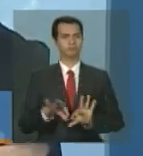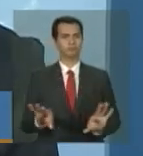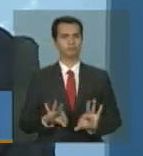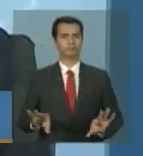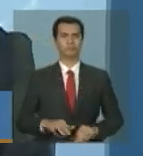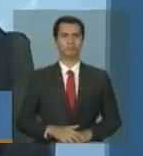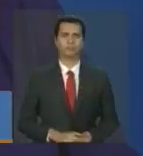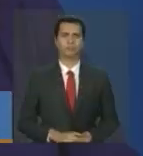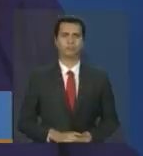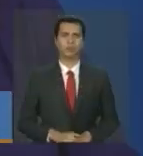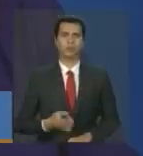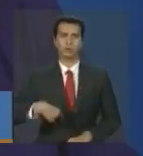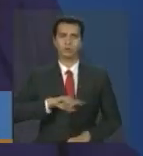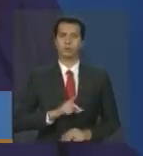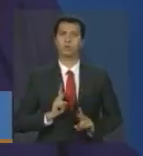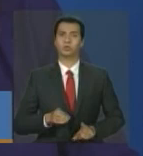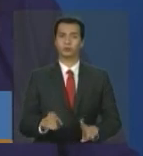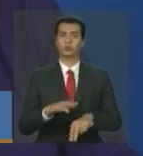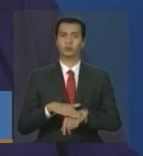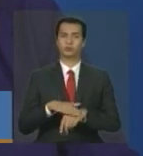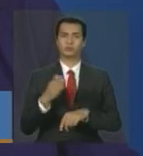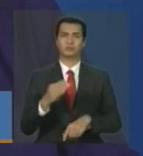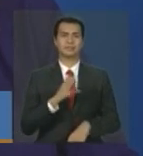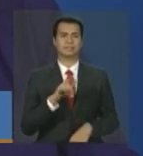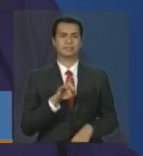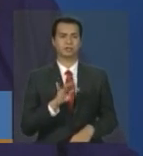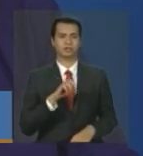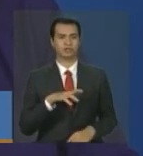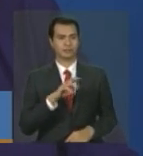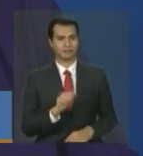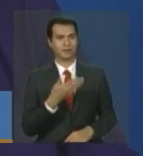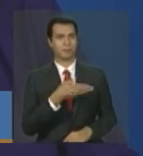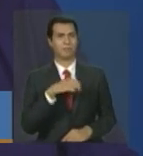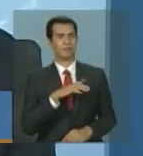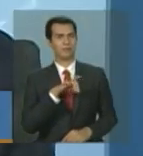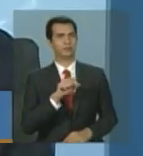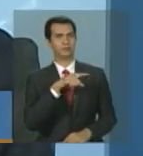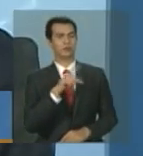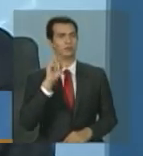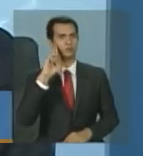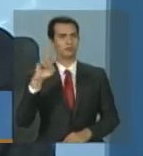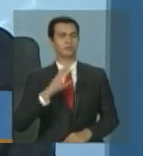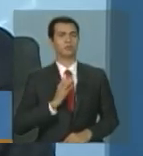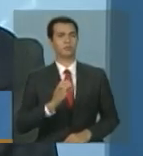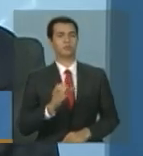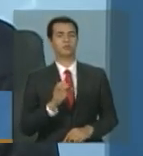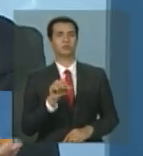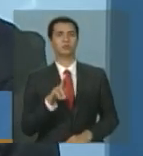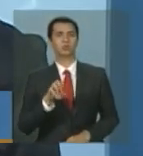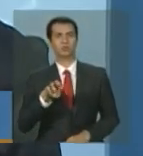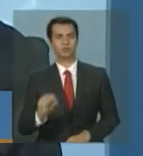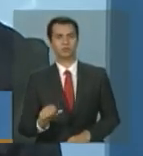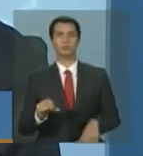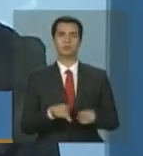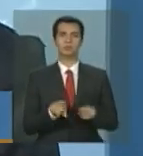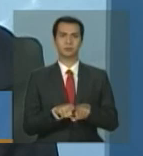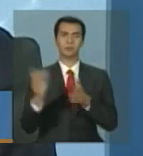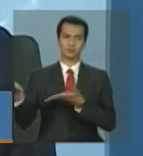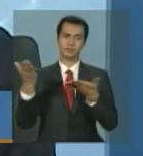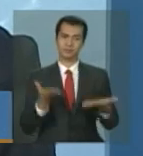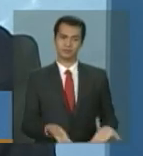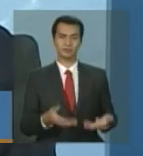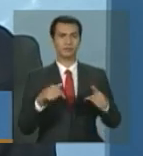conversando cor Cristina Marques da coordenação-geral de vigilância socioassistencial do departamento de gestão do SUS estamos